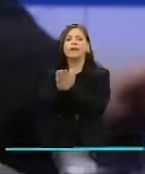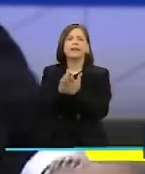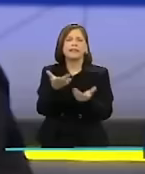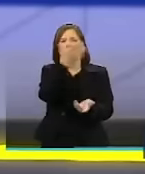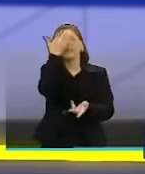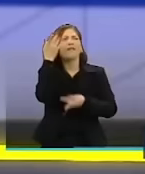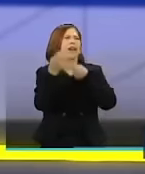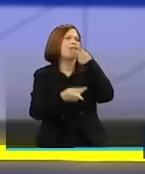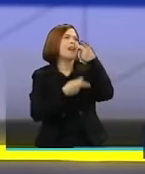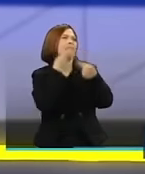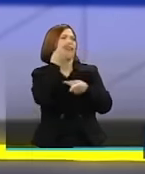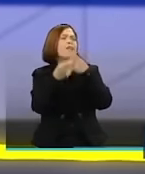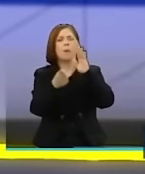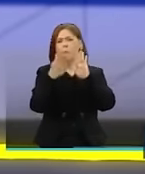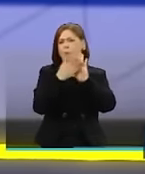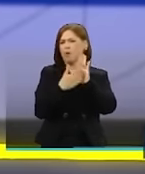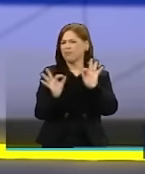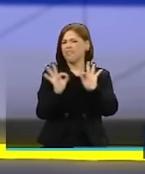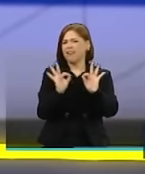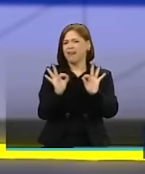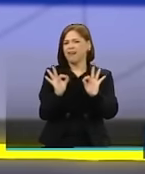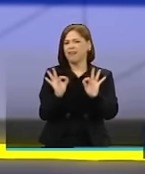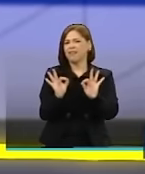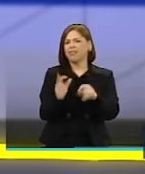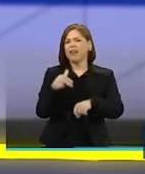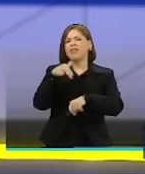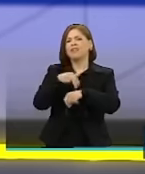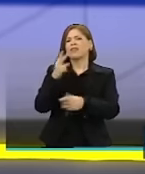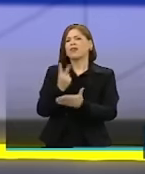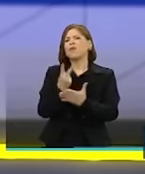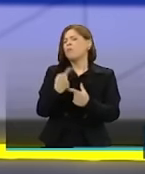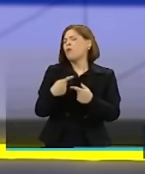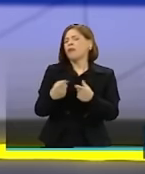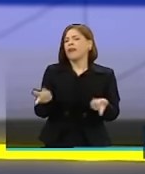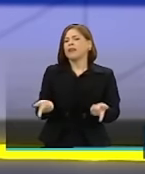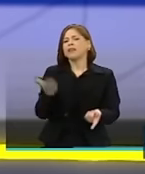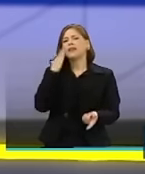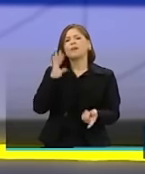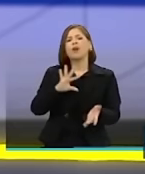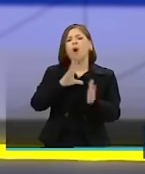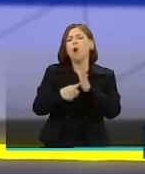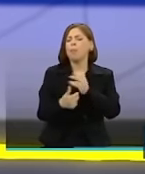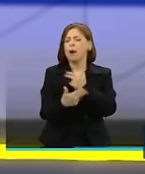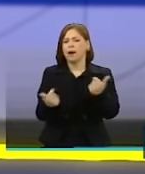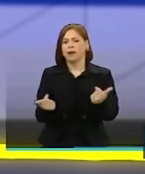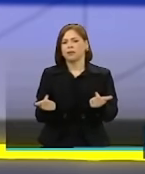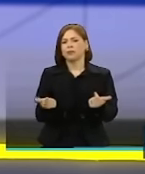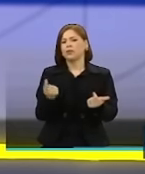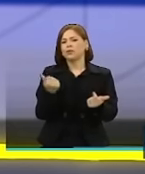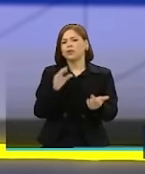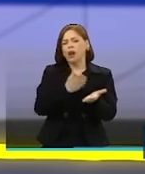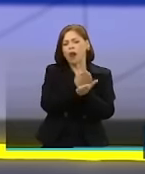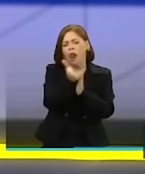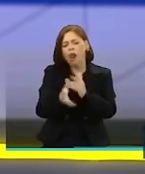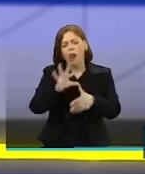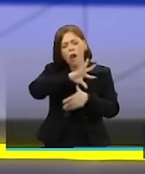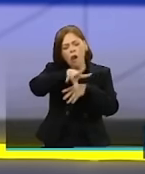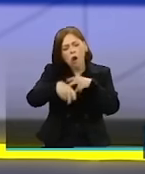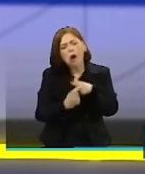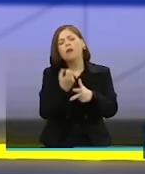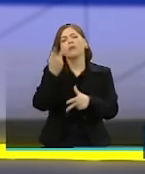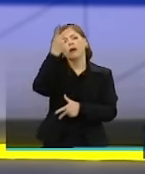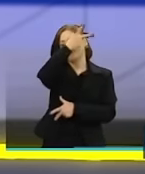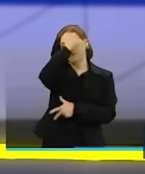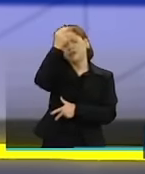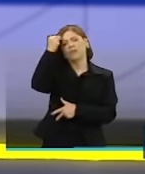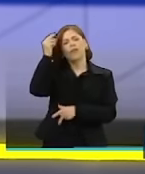esses caras falarem em proposta. Nada para de pé, porque não sabe quanto está sendo roubado do dinheiro público da prefeitura. Como é que você